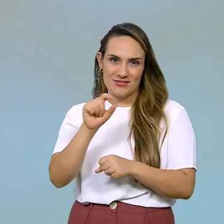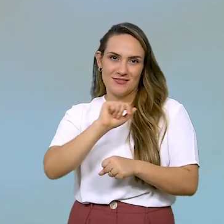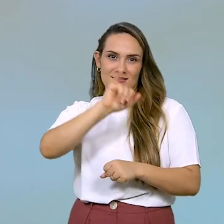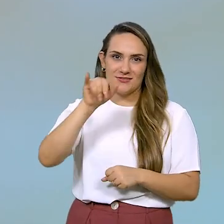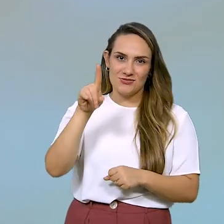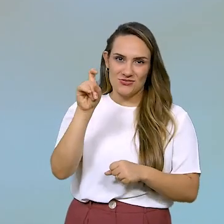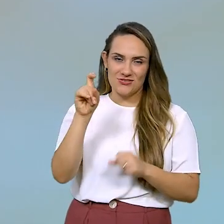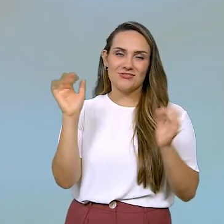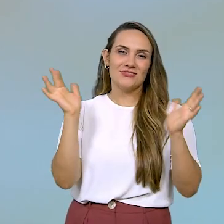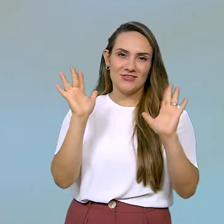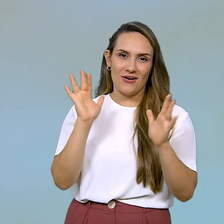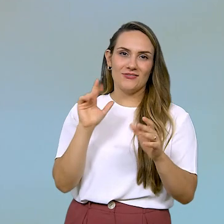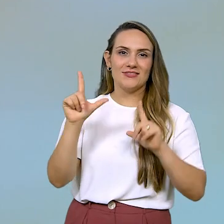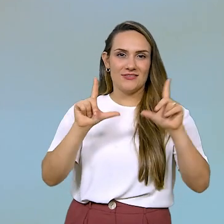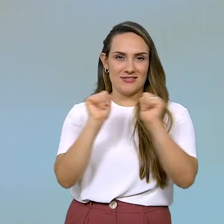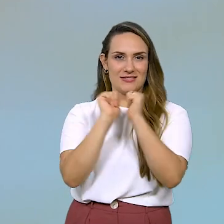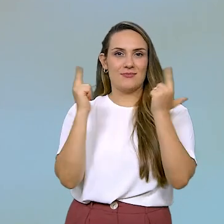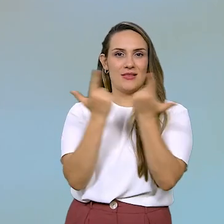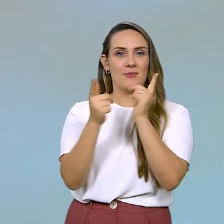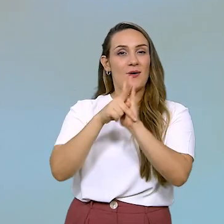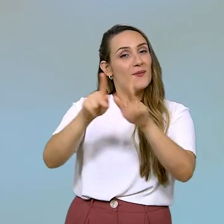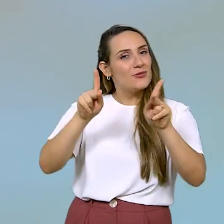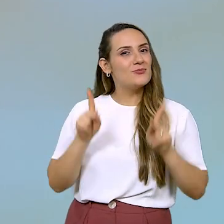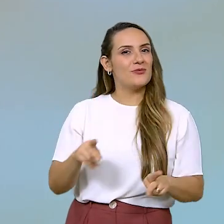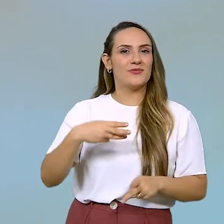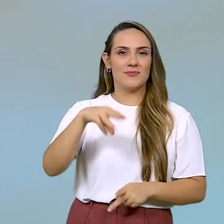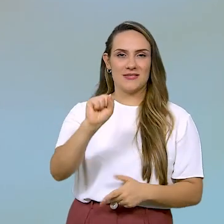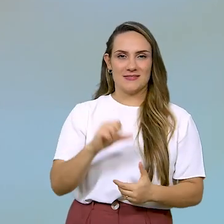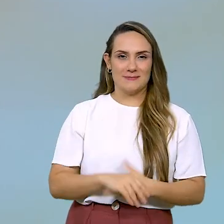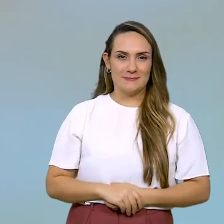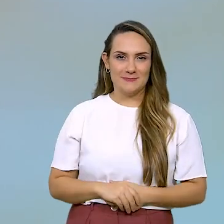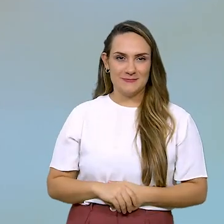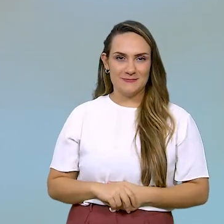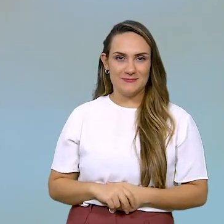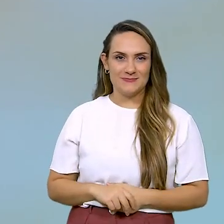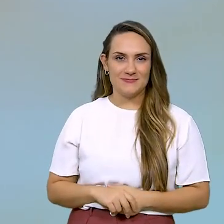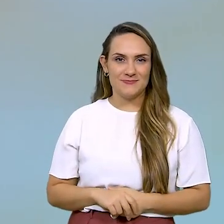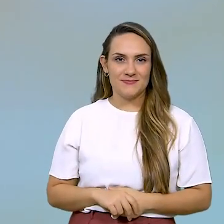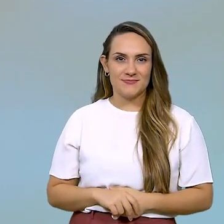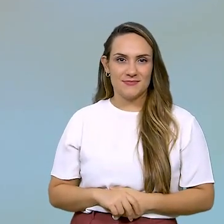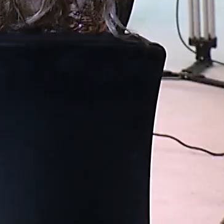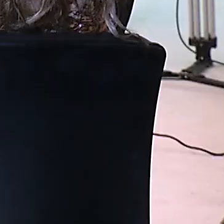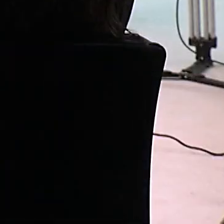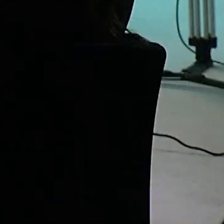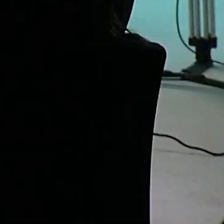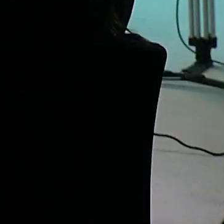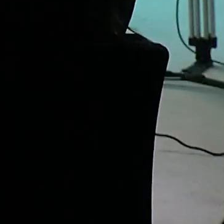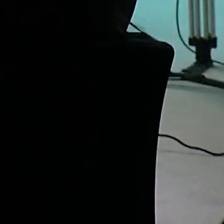A gente se vê em janeiro. Até lá, TV Assembleia, a TV da gente de MS.